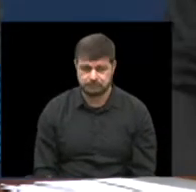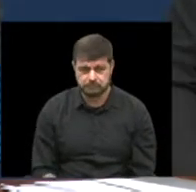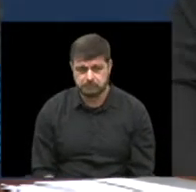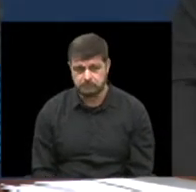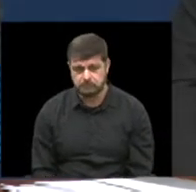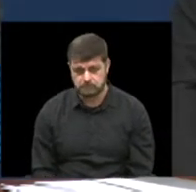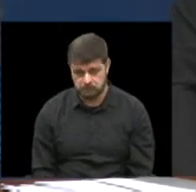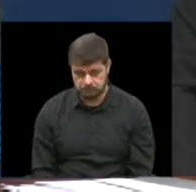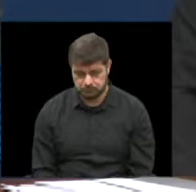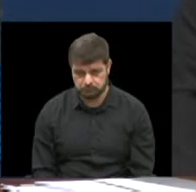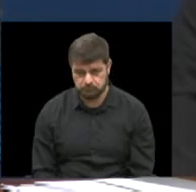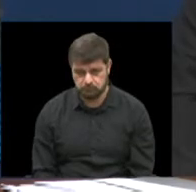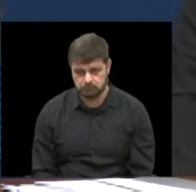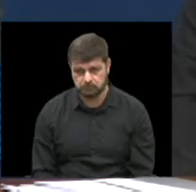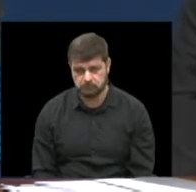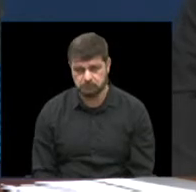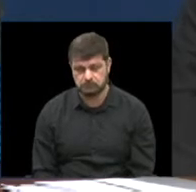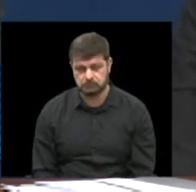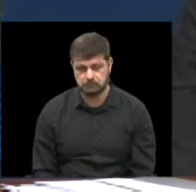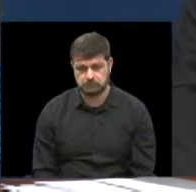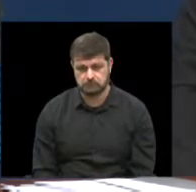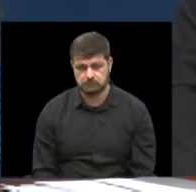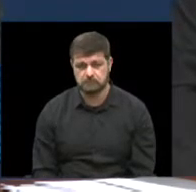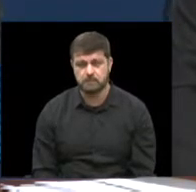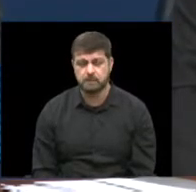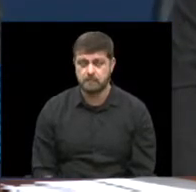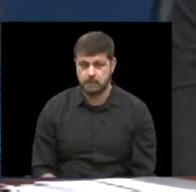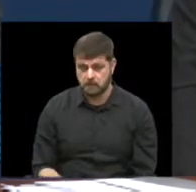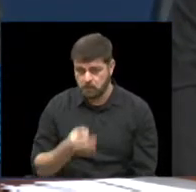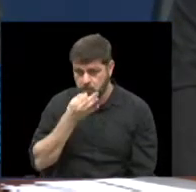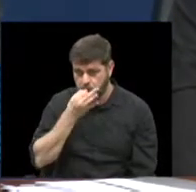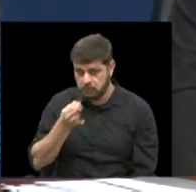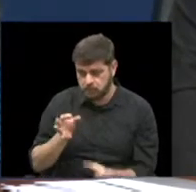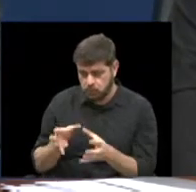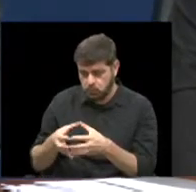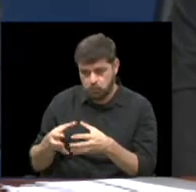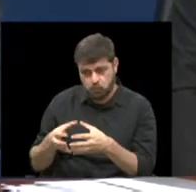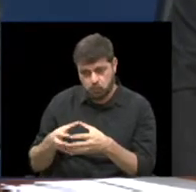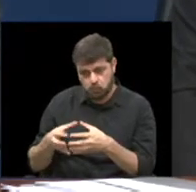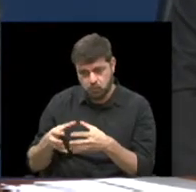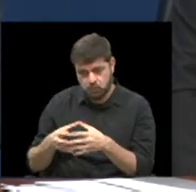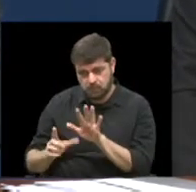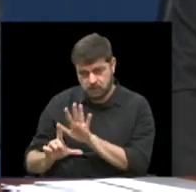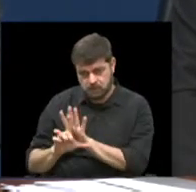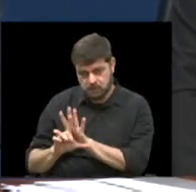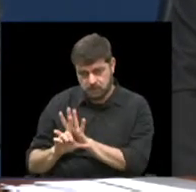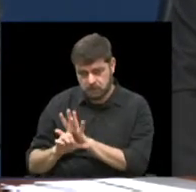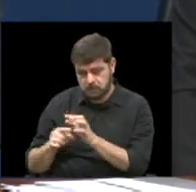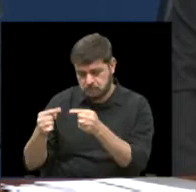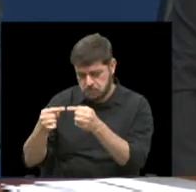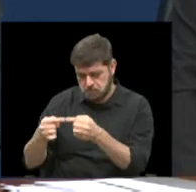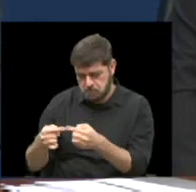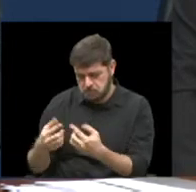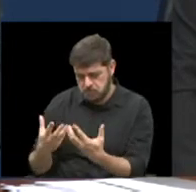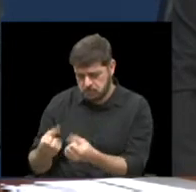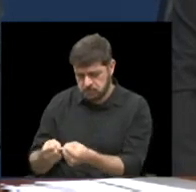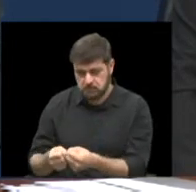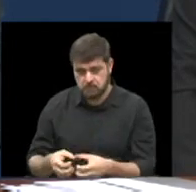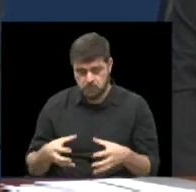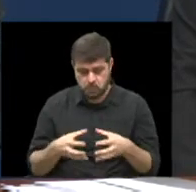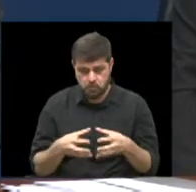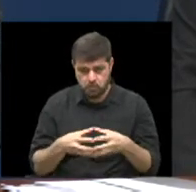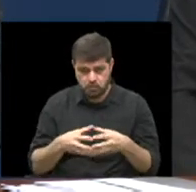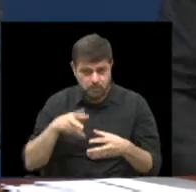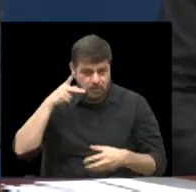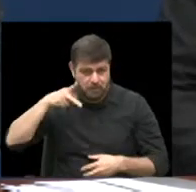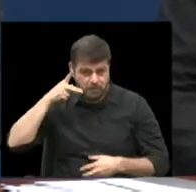instituição de servidões e da outras providências. Parecer da Comissão de Constituição, Legalidade favorável. Parecer das Comissões